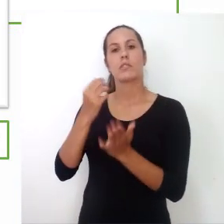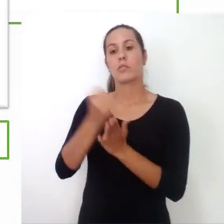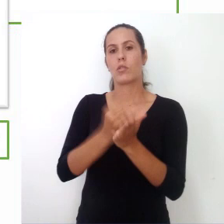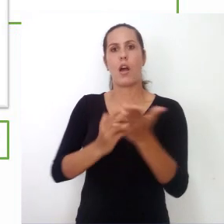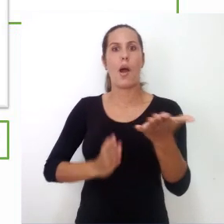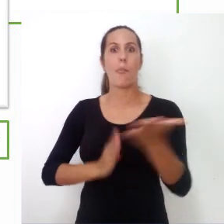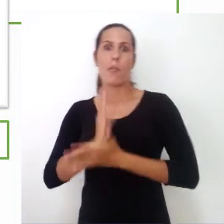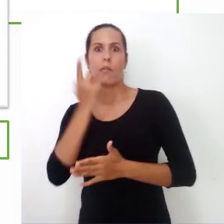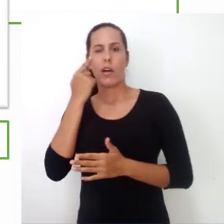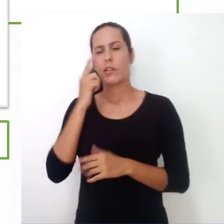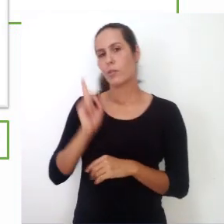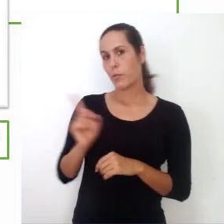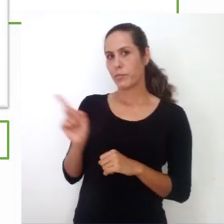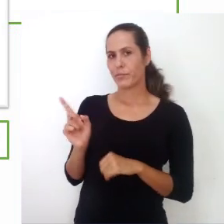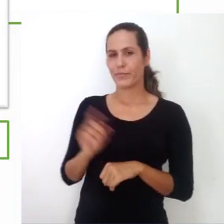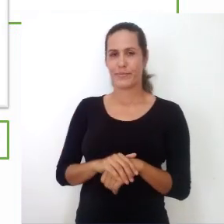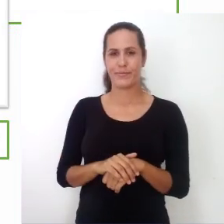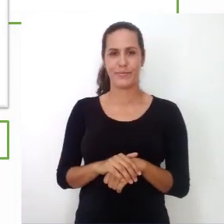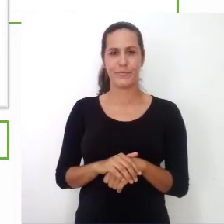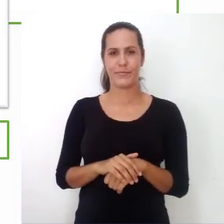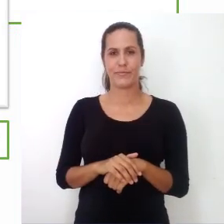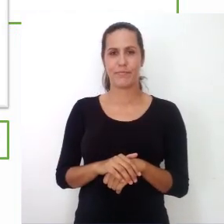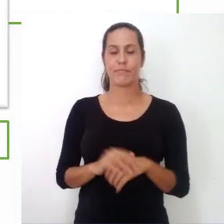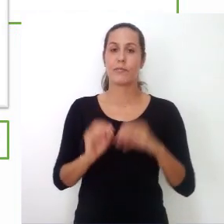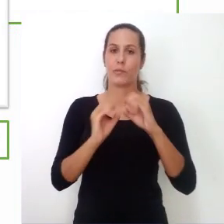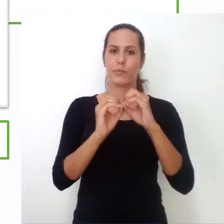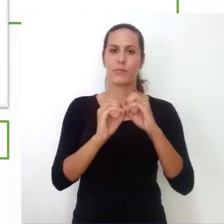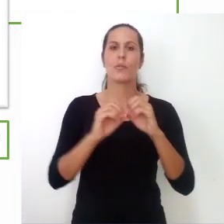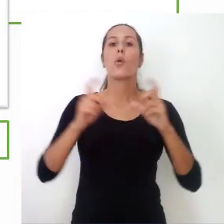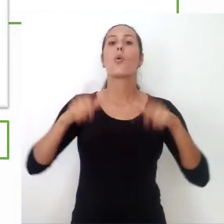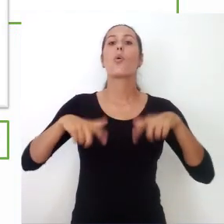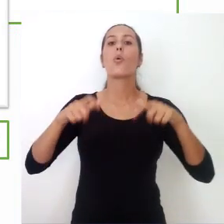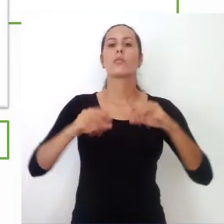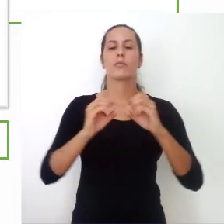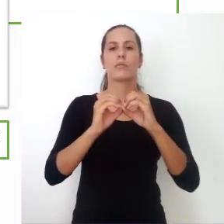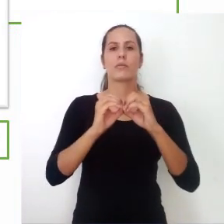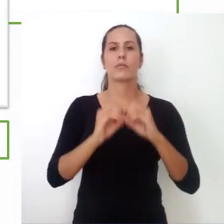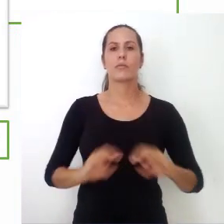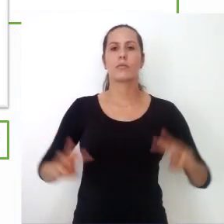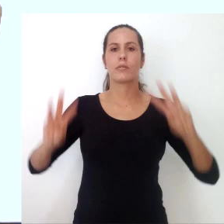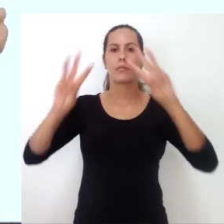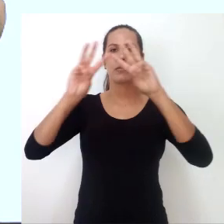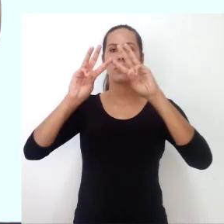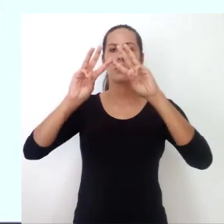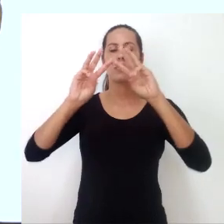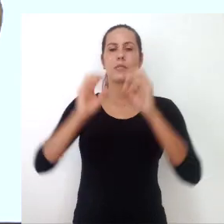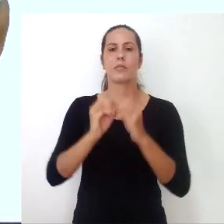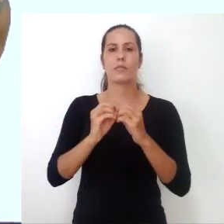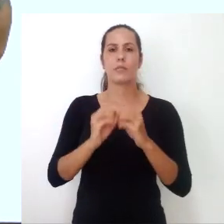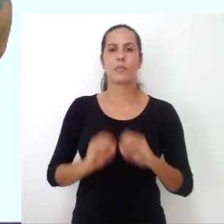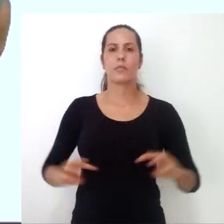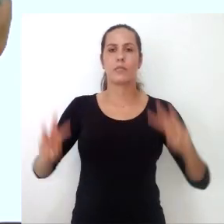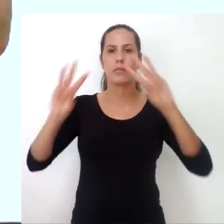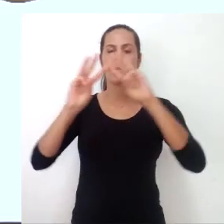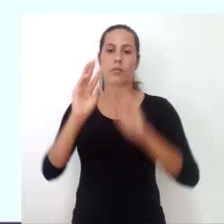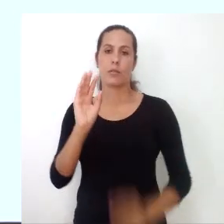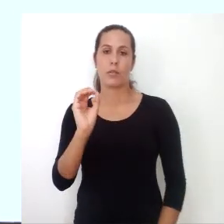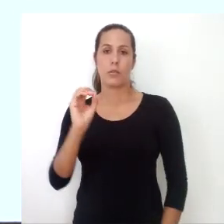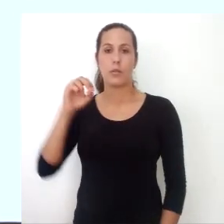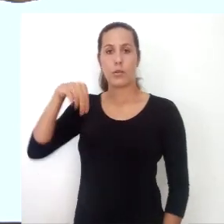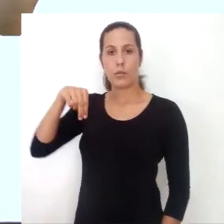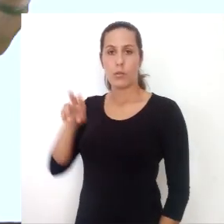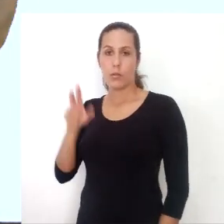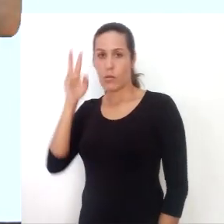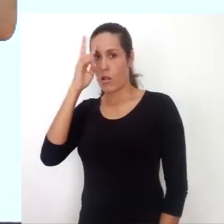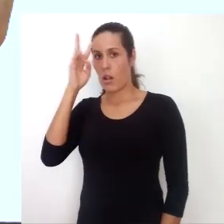esse documento. Então vejam só, a Organização das Nações Unidas. Lembrem-se,